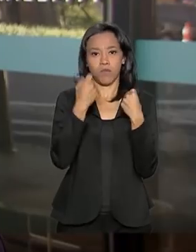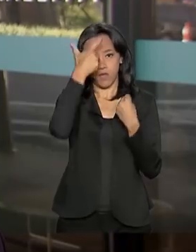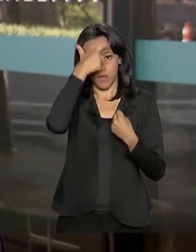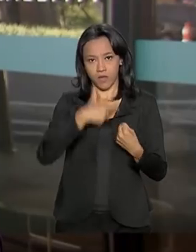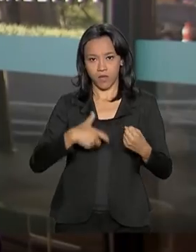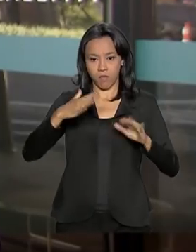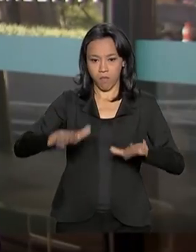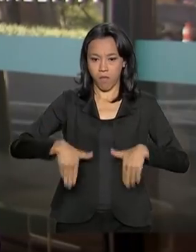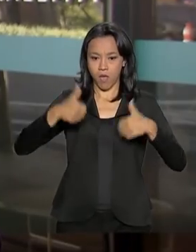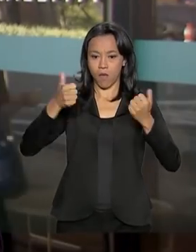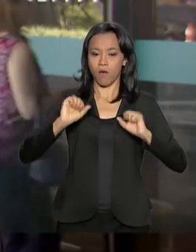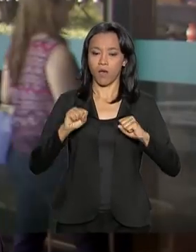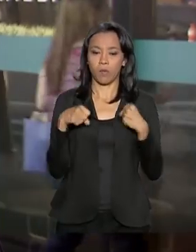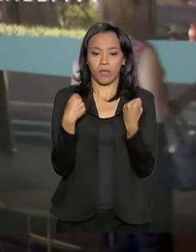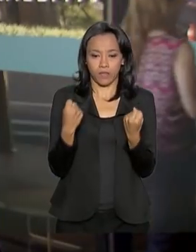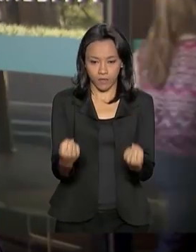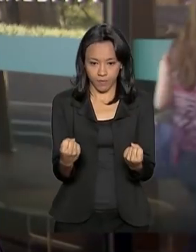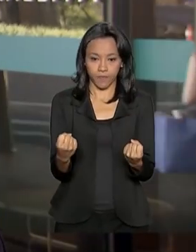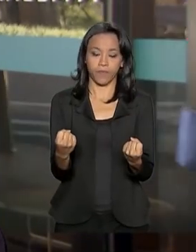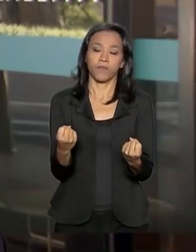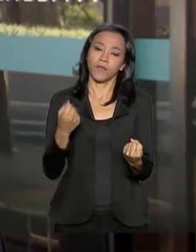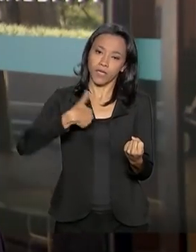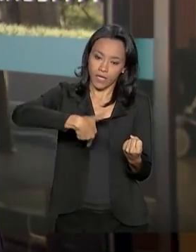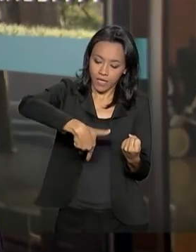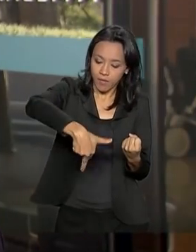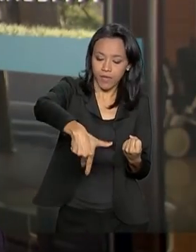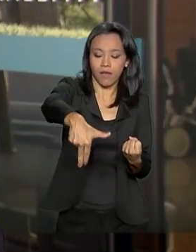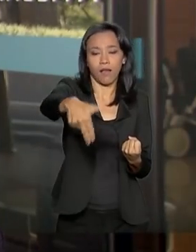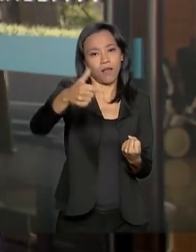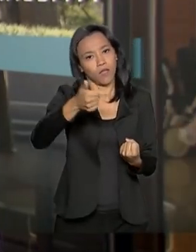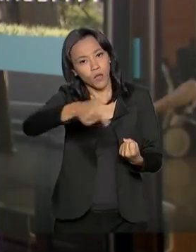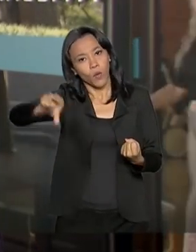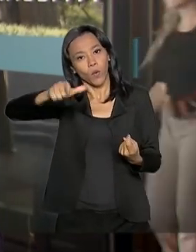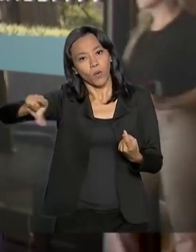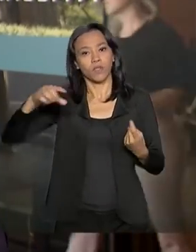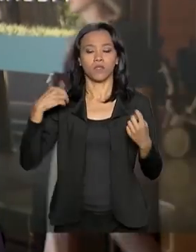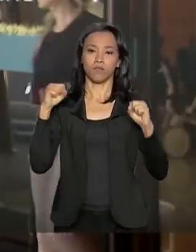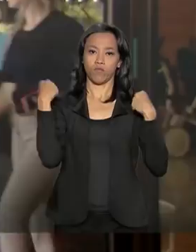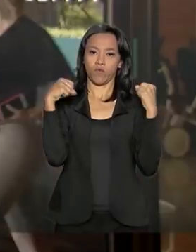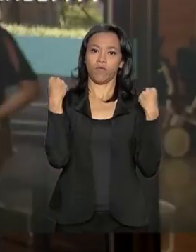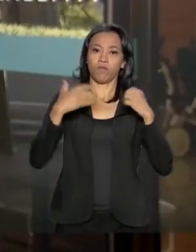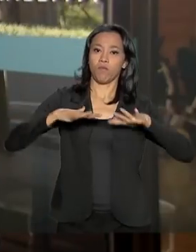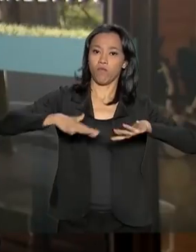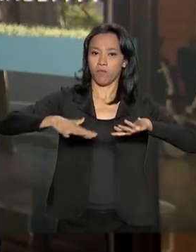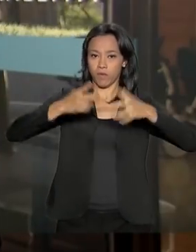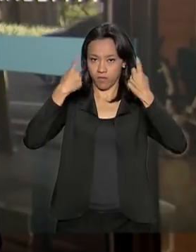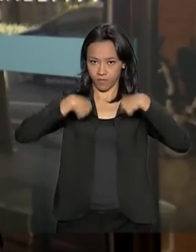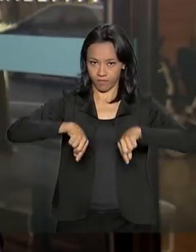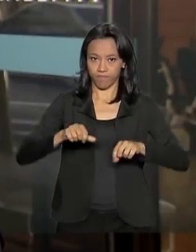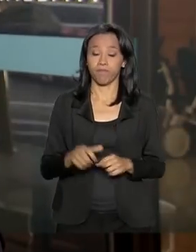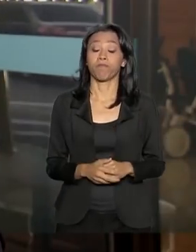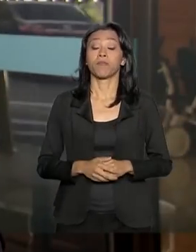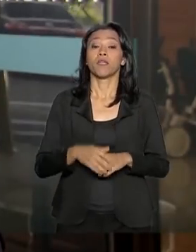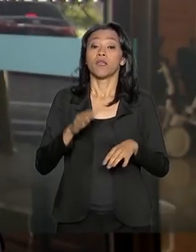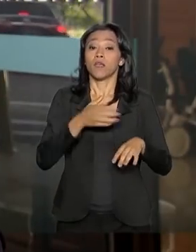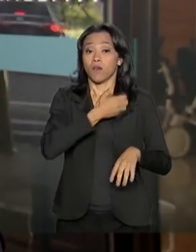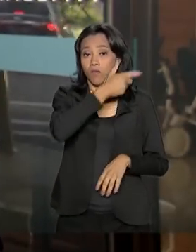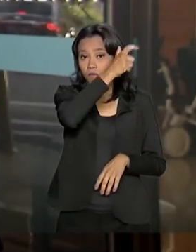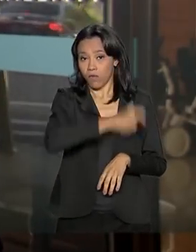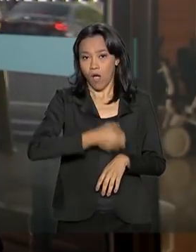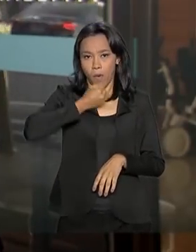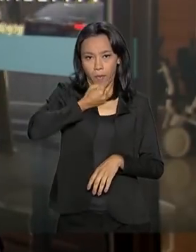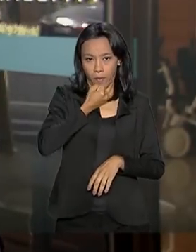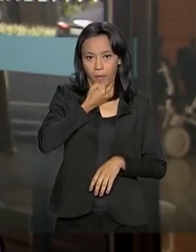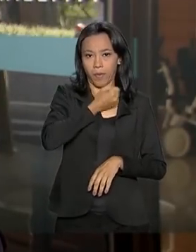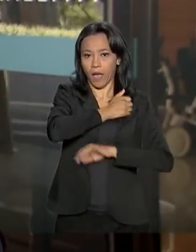uma melhor recuperação caminhada e outros exercícios segundo o relato do porta-voz Otávio Rego Barros